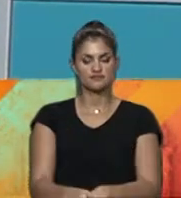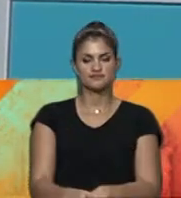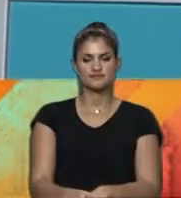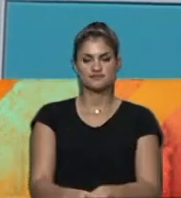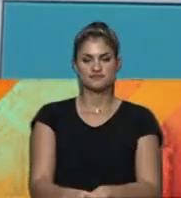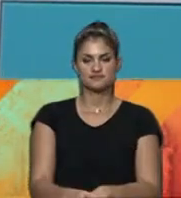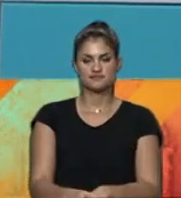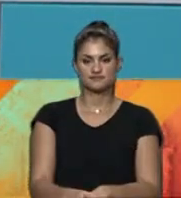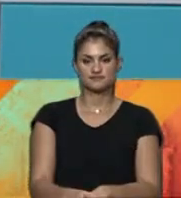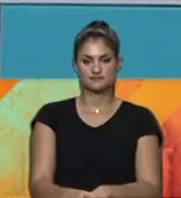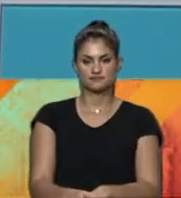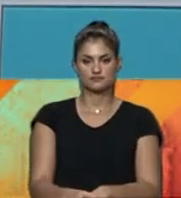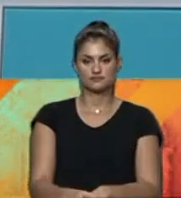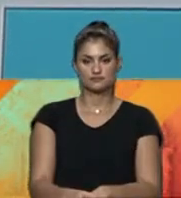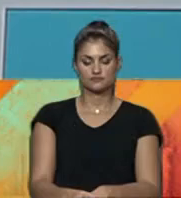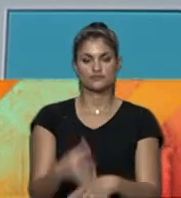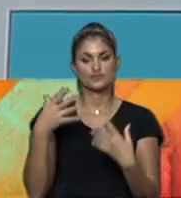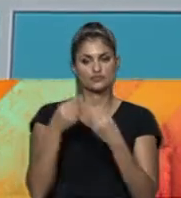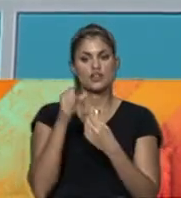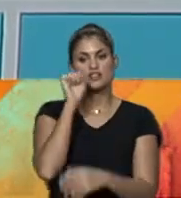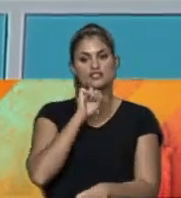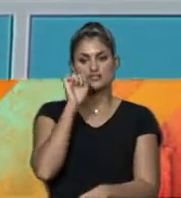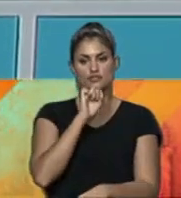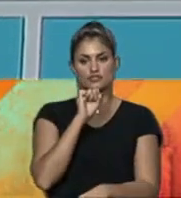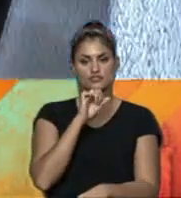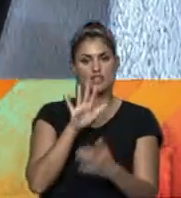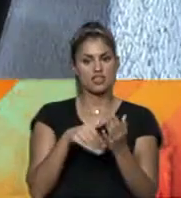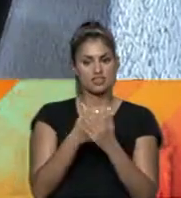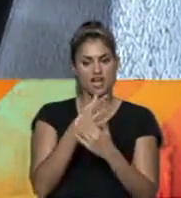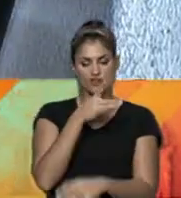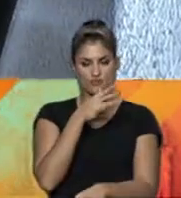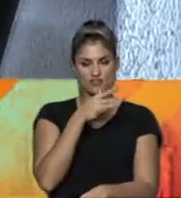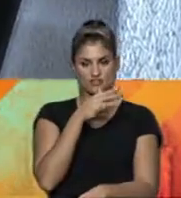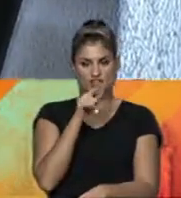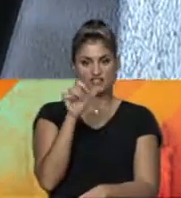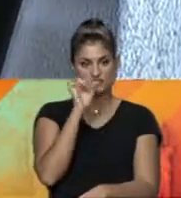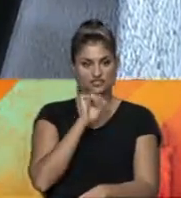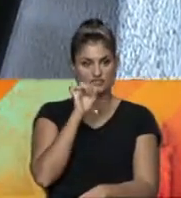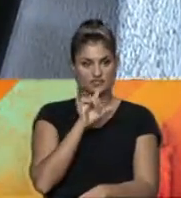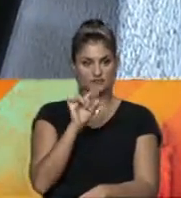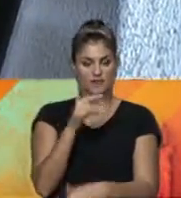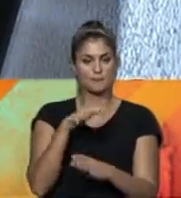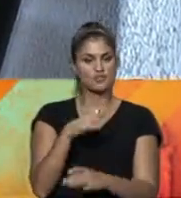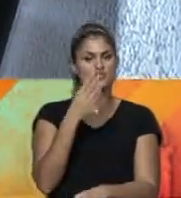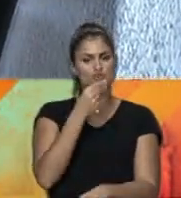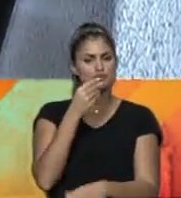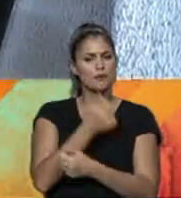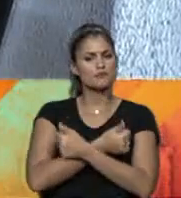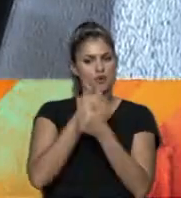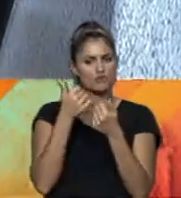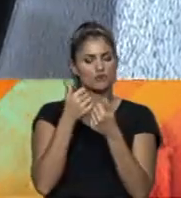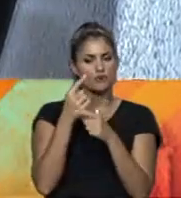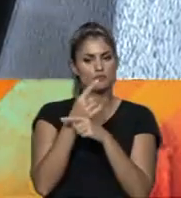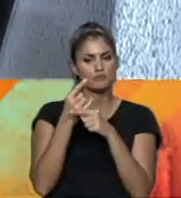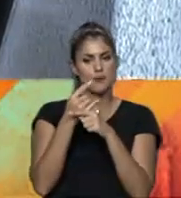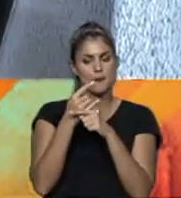À procura do ponto. Eu vou colocar aqui umas cenourinhas. Que é para dar cor à cenoura? Estas cenourinhas. Mas elas são muito saborosas, porque